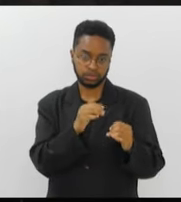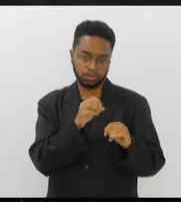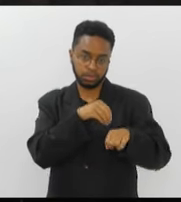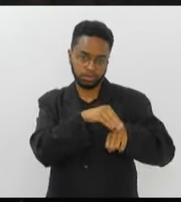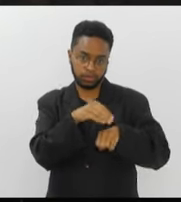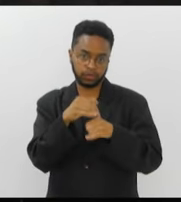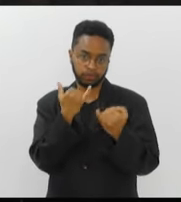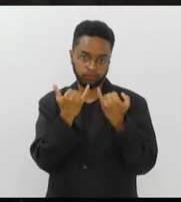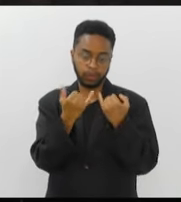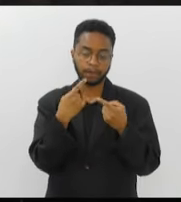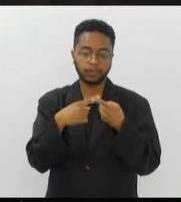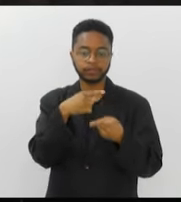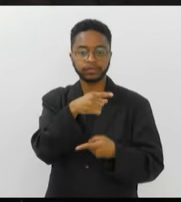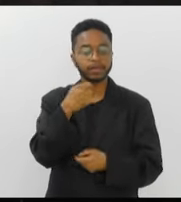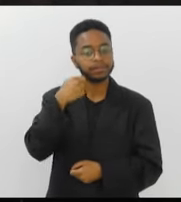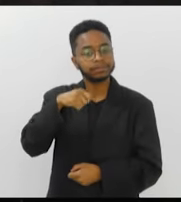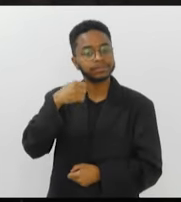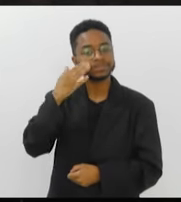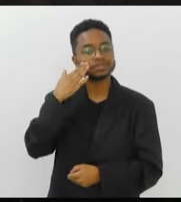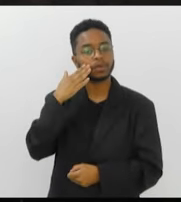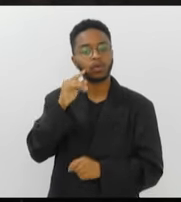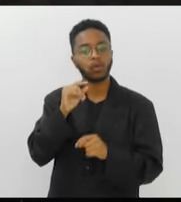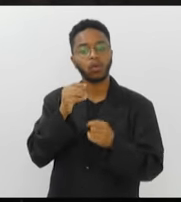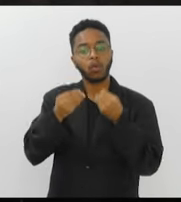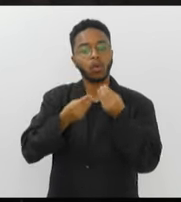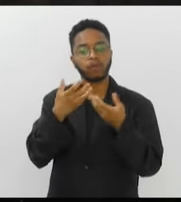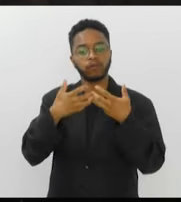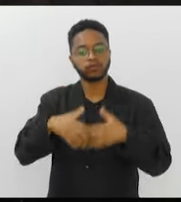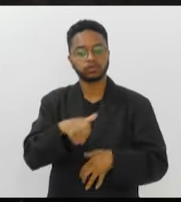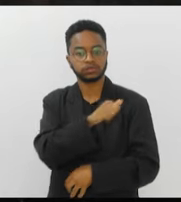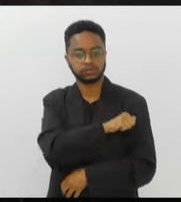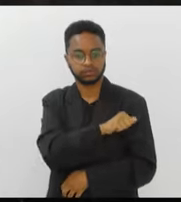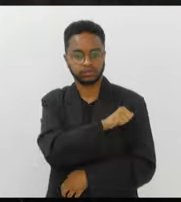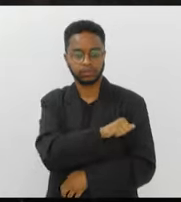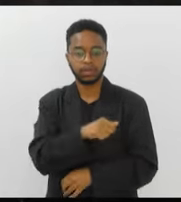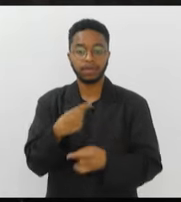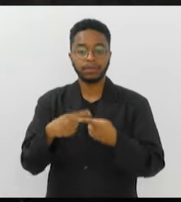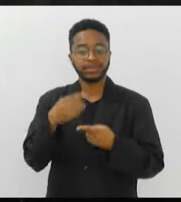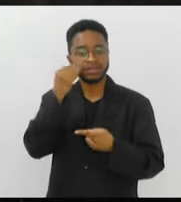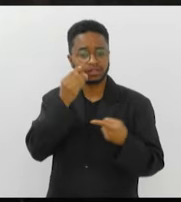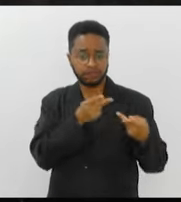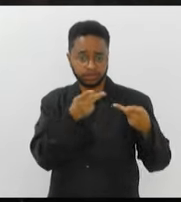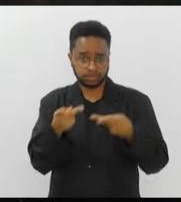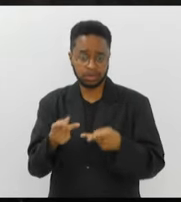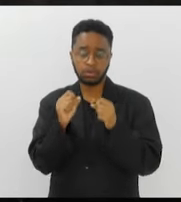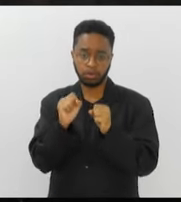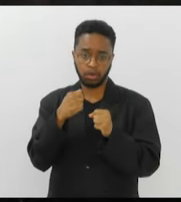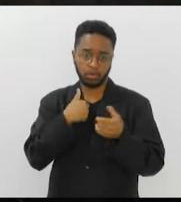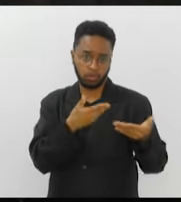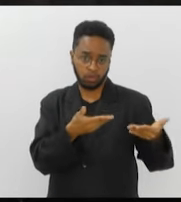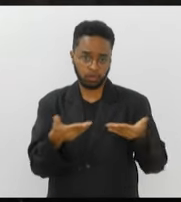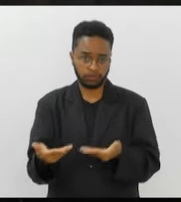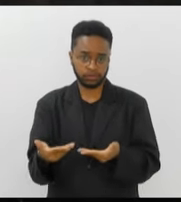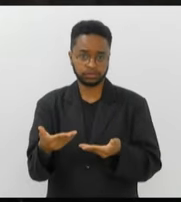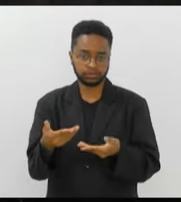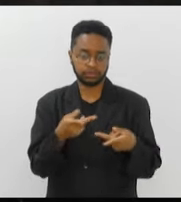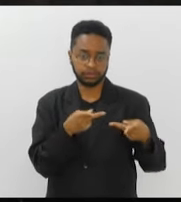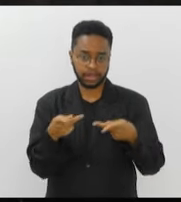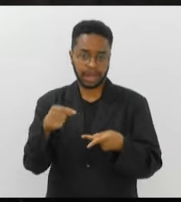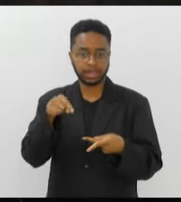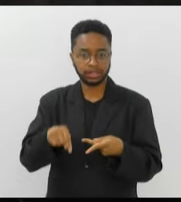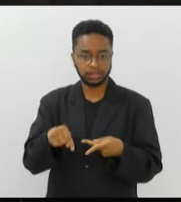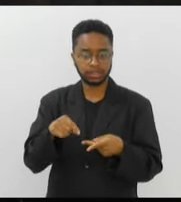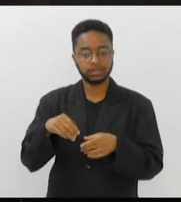Vossa Excelência ter ciência do que é o Rio de Janeiro. Tentar visitar aqui o Rio de Janeiro, eu faço um convite para visitar o Rio de Janeiro dentro